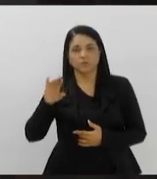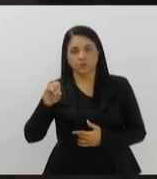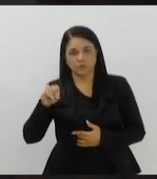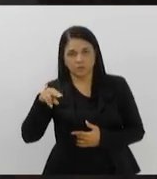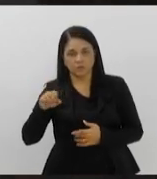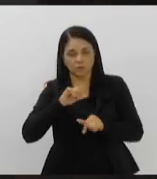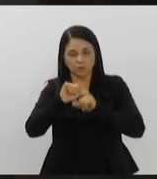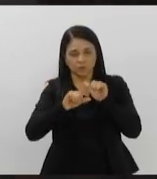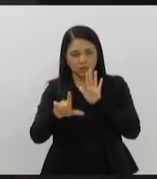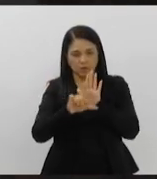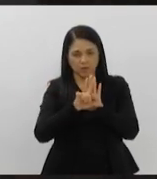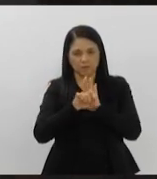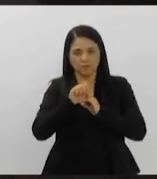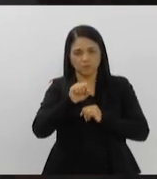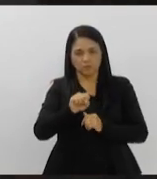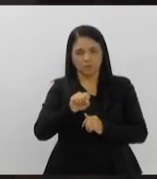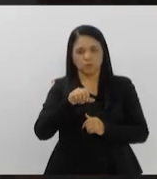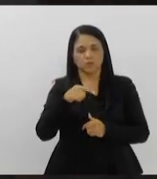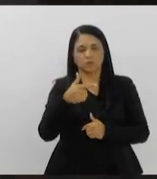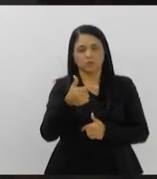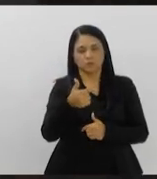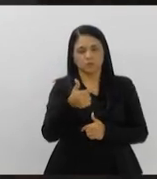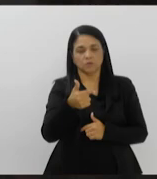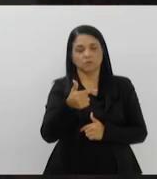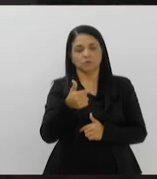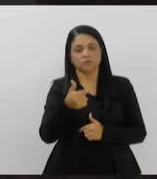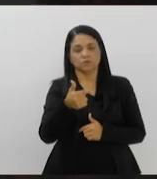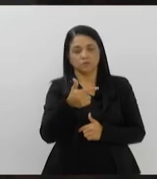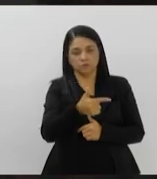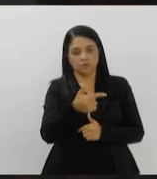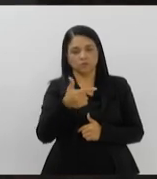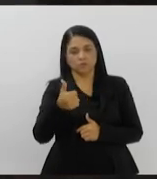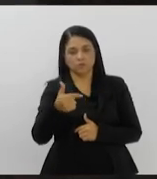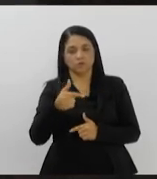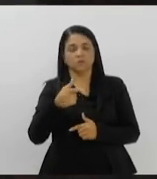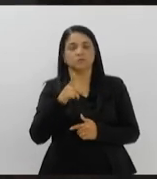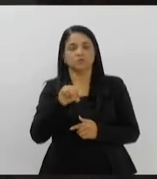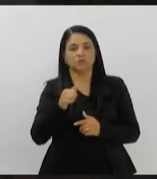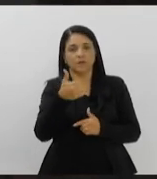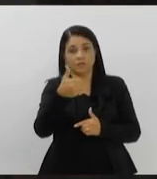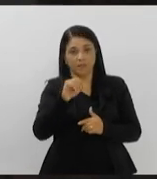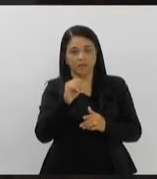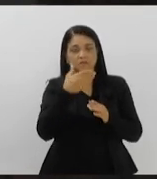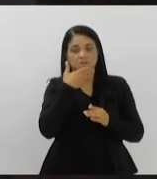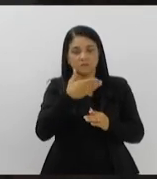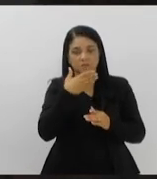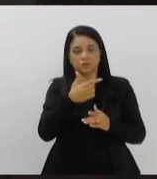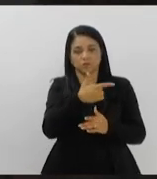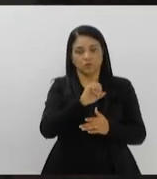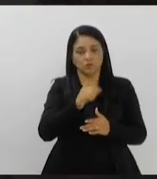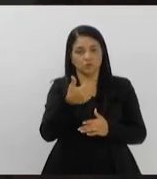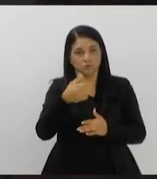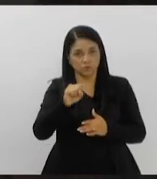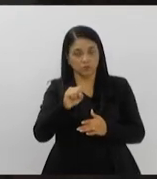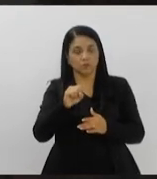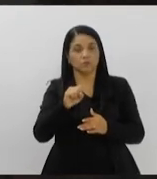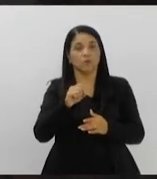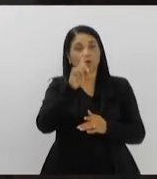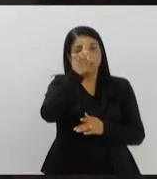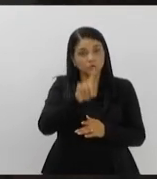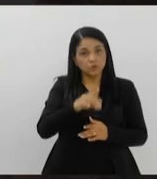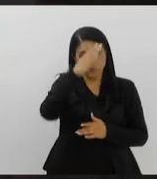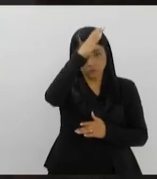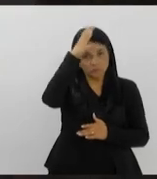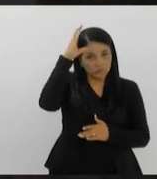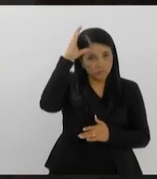a lei número 8.212, de 10 de dezembro de 18, para dispor sobre o direito